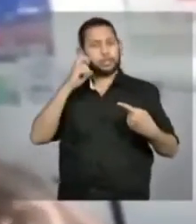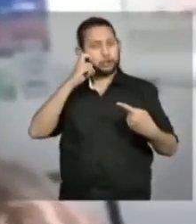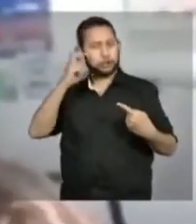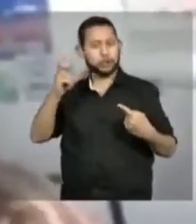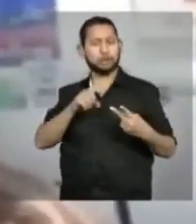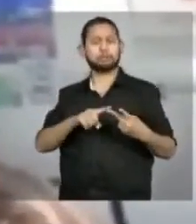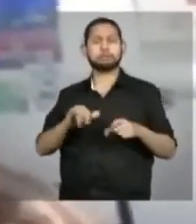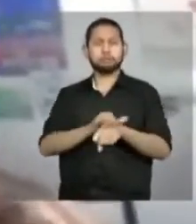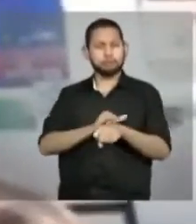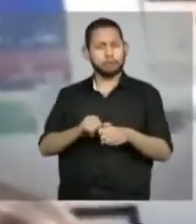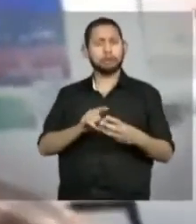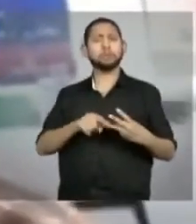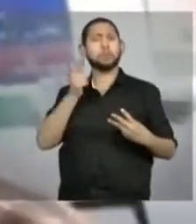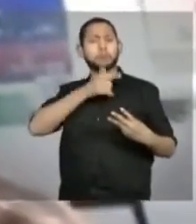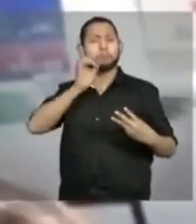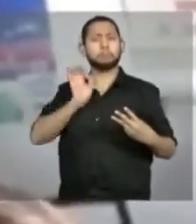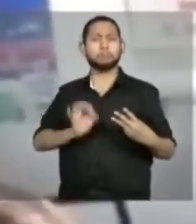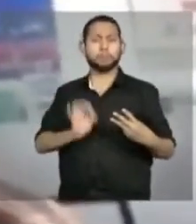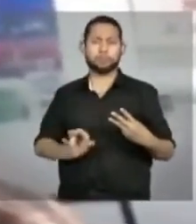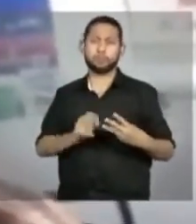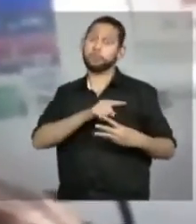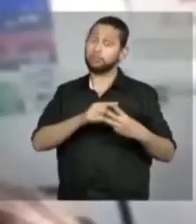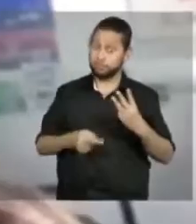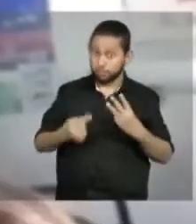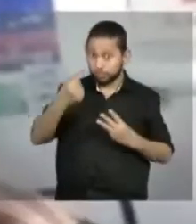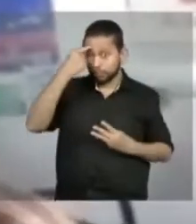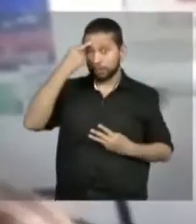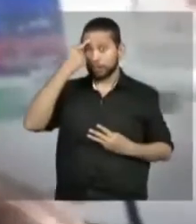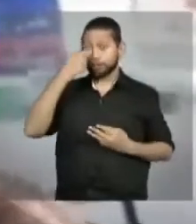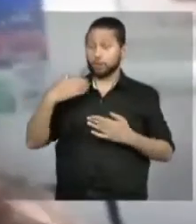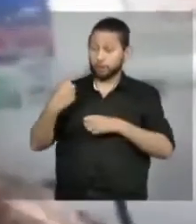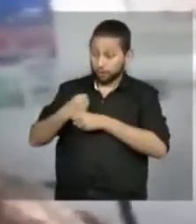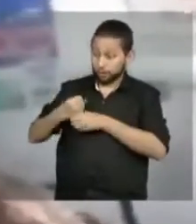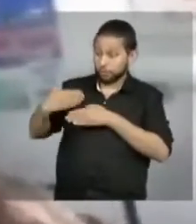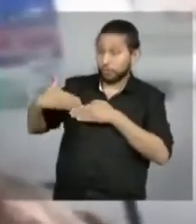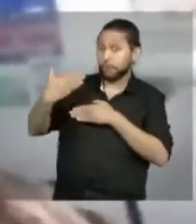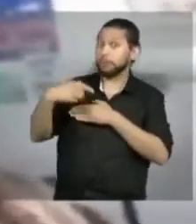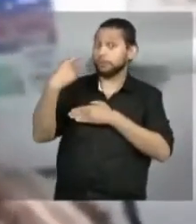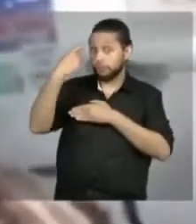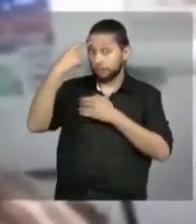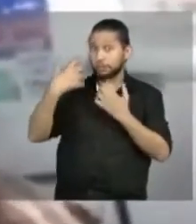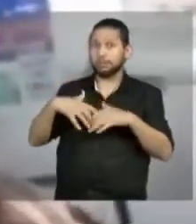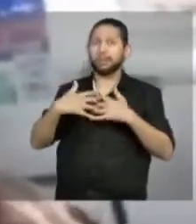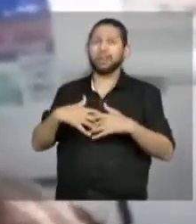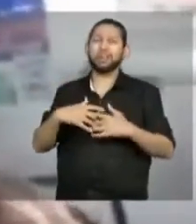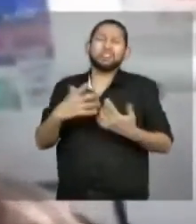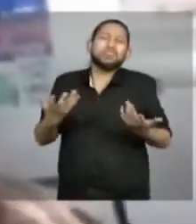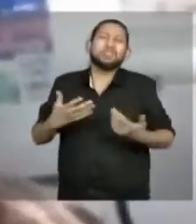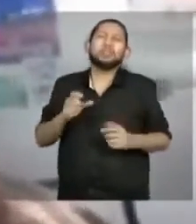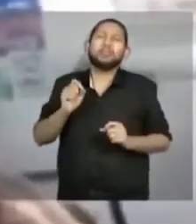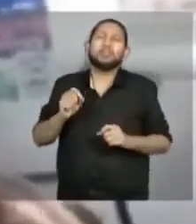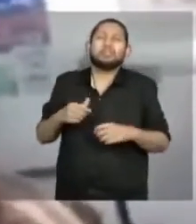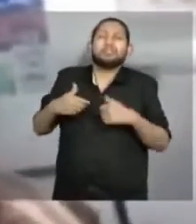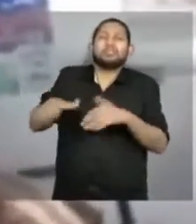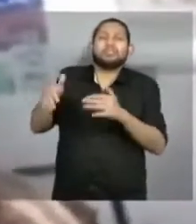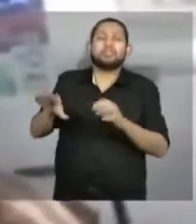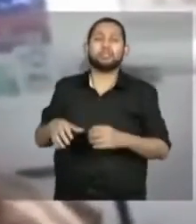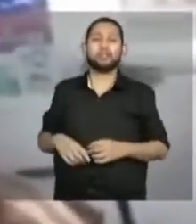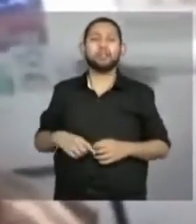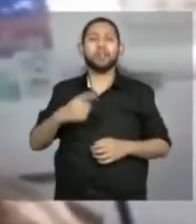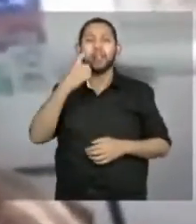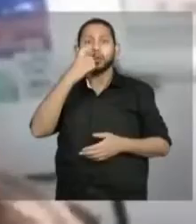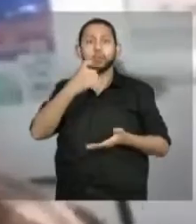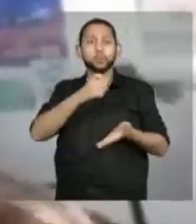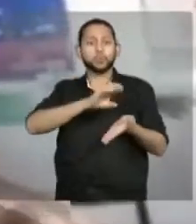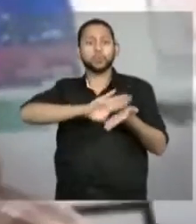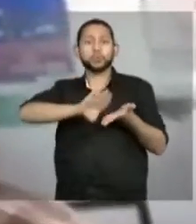e efetivo. Então, temos muito que pensar nisso nos próximos anos. Não dá mais para continuar, por exemplo, mandando todo o nosso